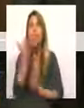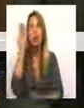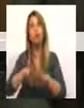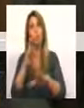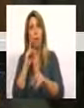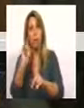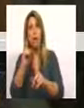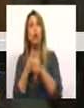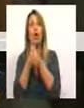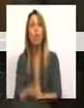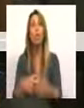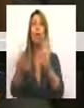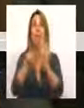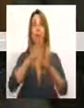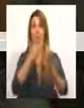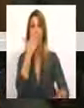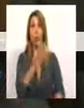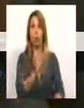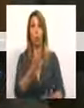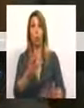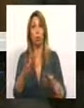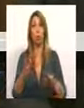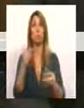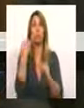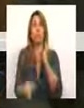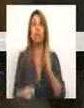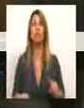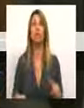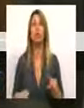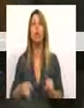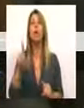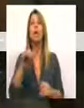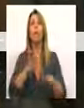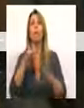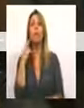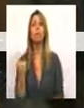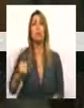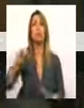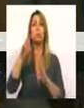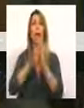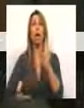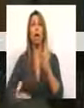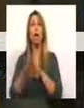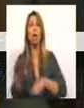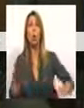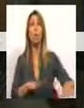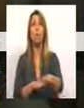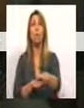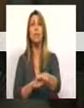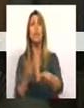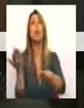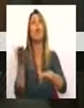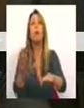no que toca à completamente perigosos nomeadamente no que toca aos incumprimentos das regras de ultrapassagem como por exemplo o